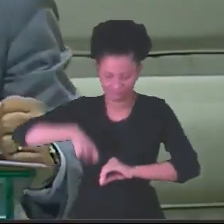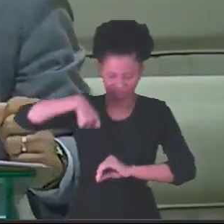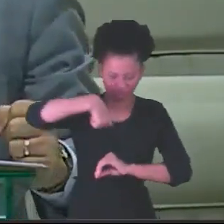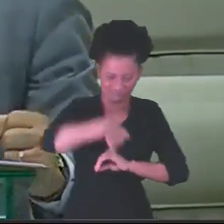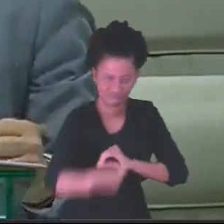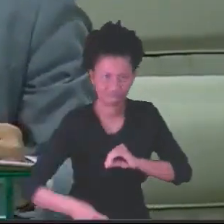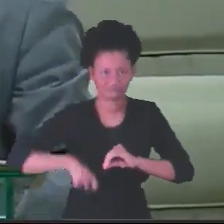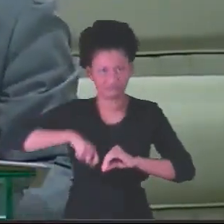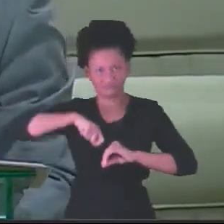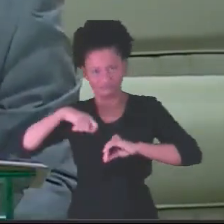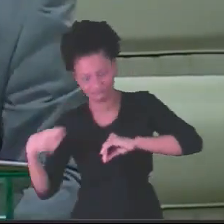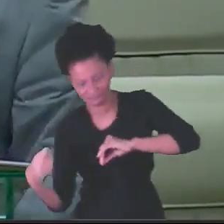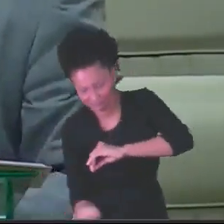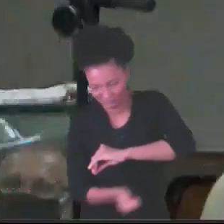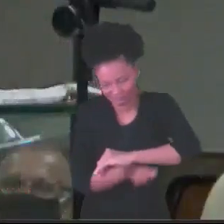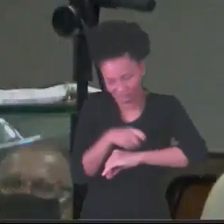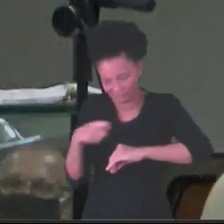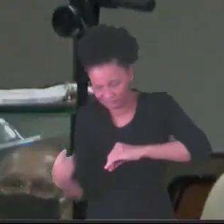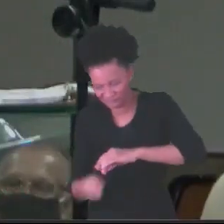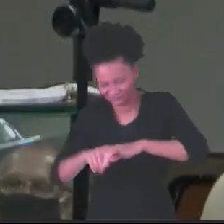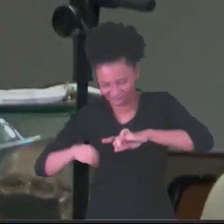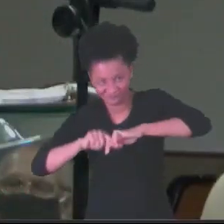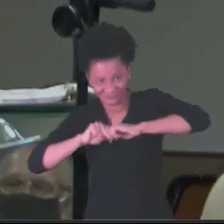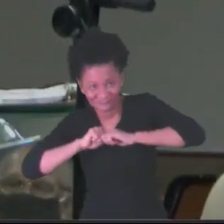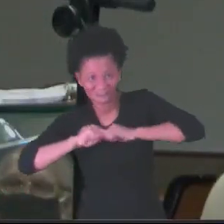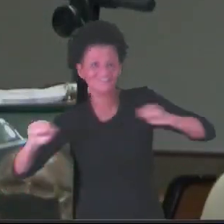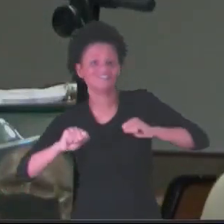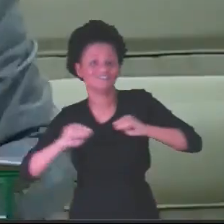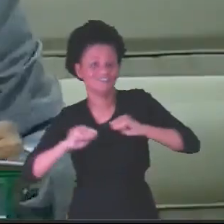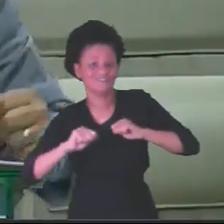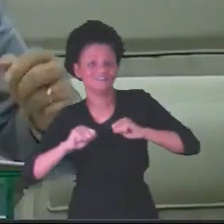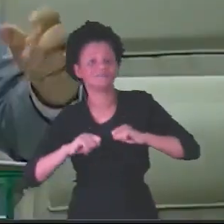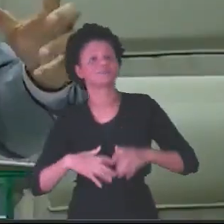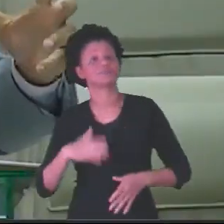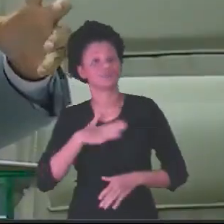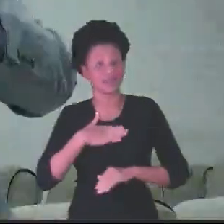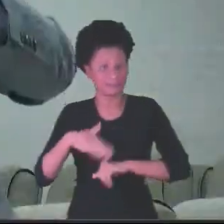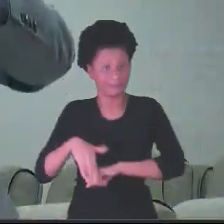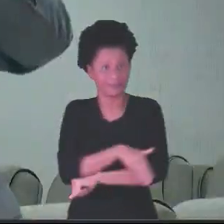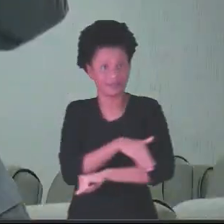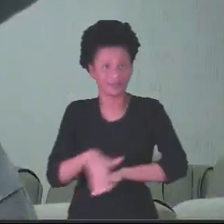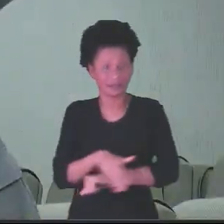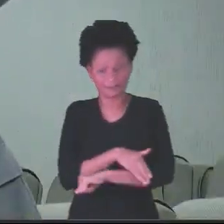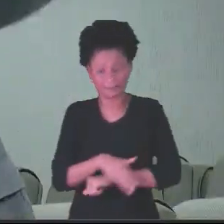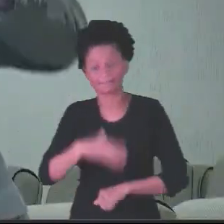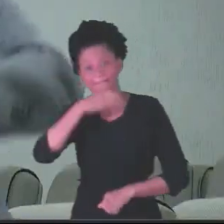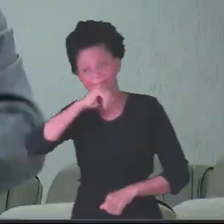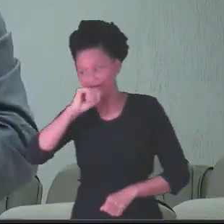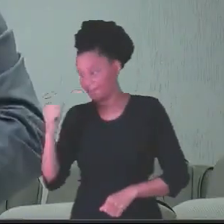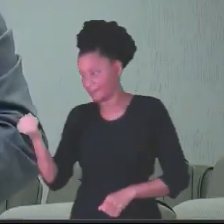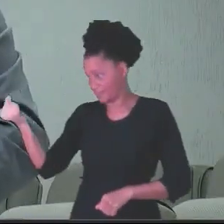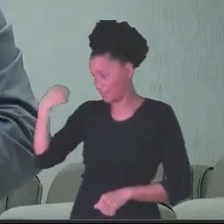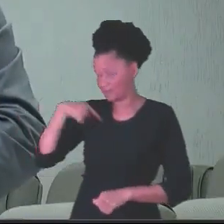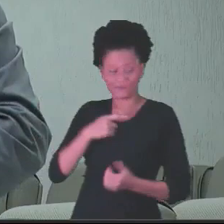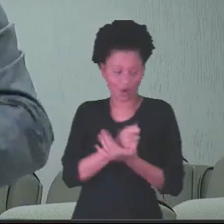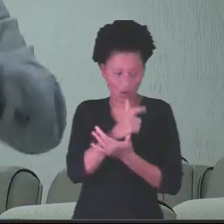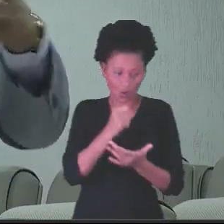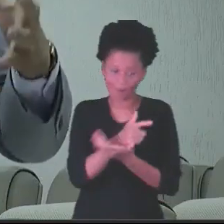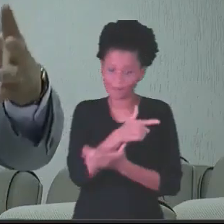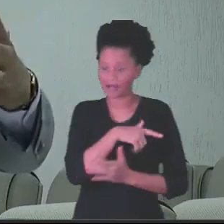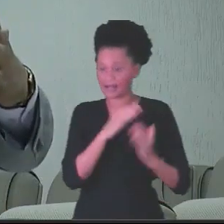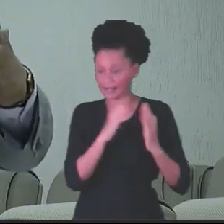seguro na minha rua tem uma mercearia e meu pai muitas vezes mandava nós comprarmos alguma coisa